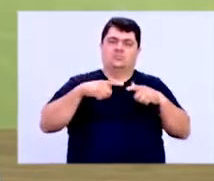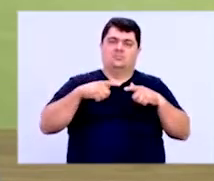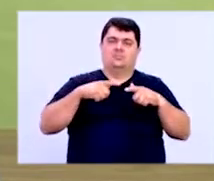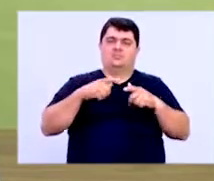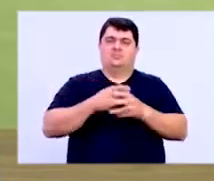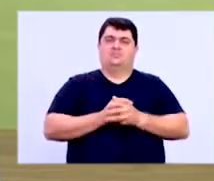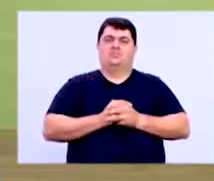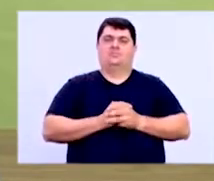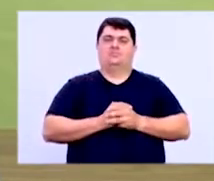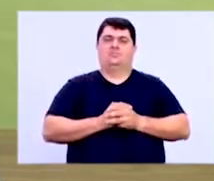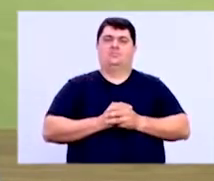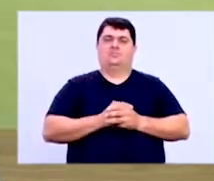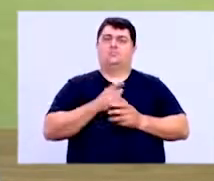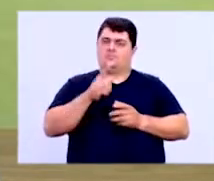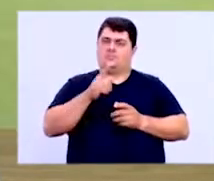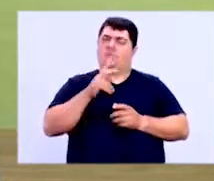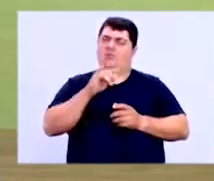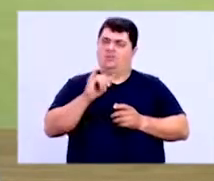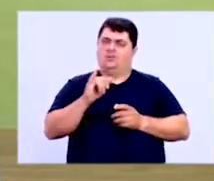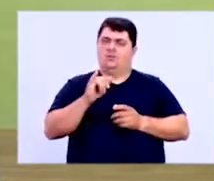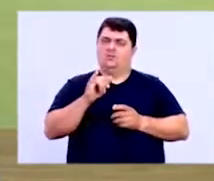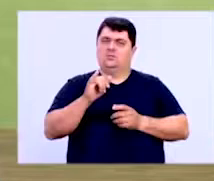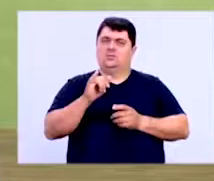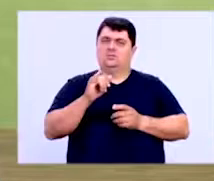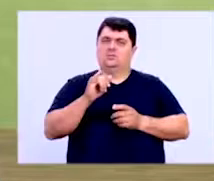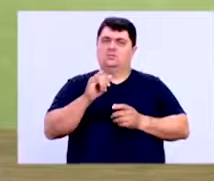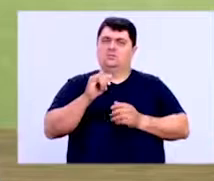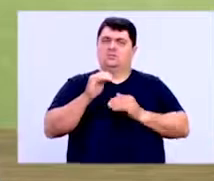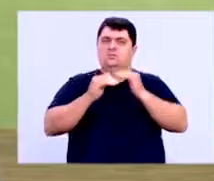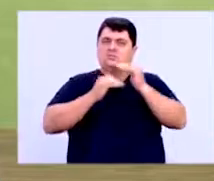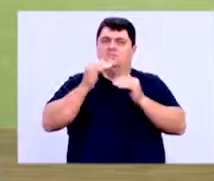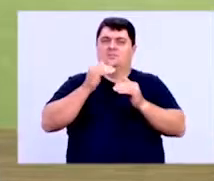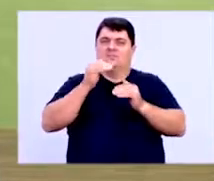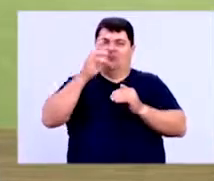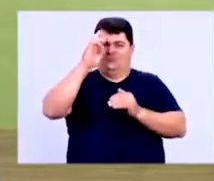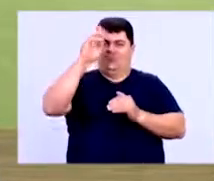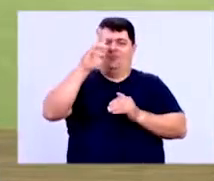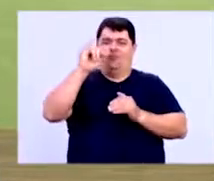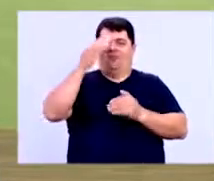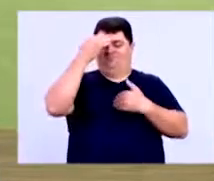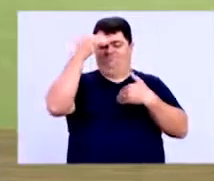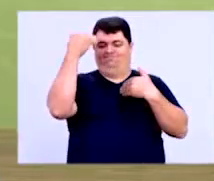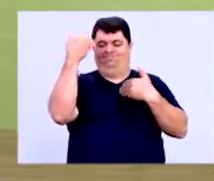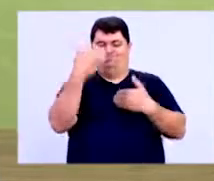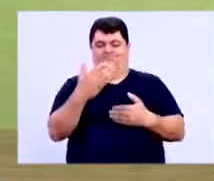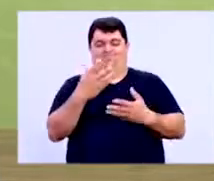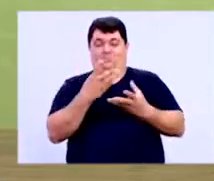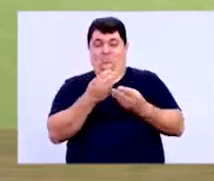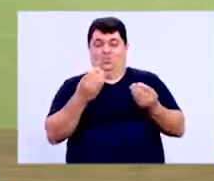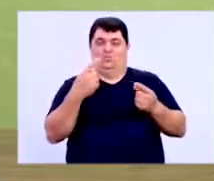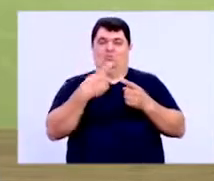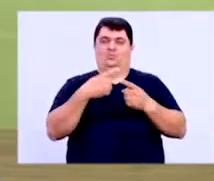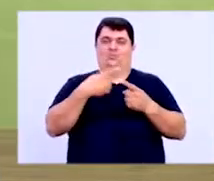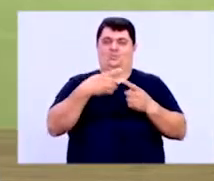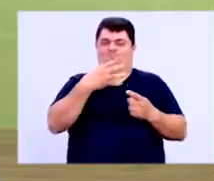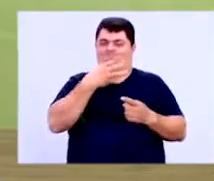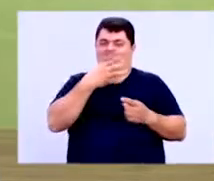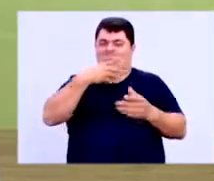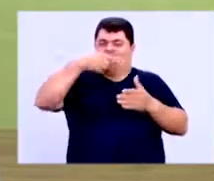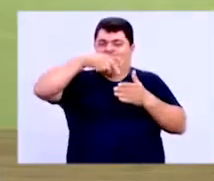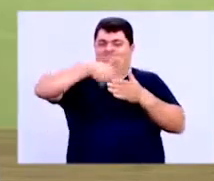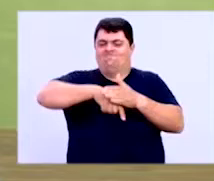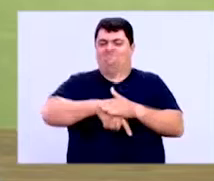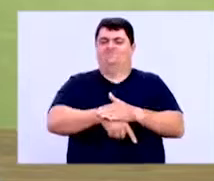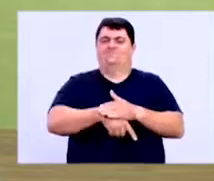né? Você vai, e muito, e o patrão vai agradecer em demasia esse seu conhecimento,